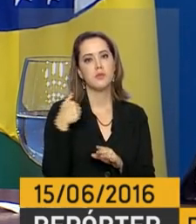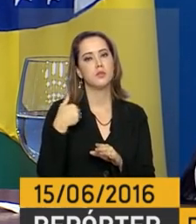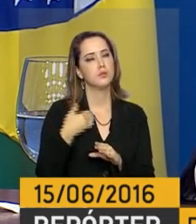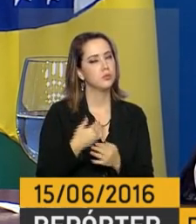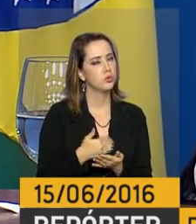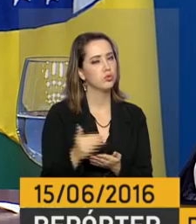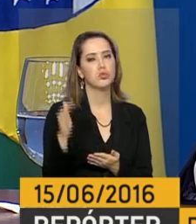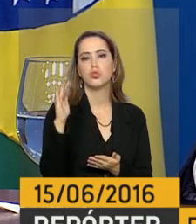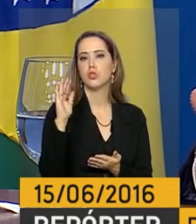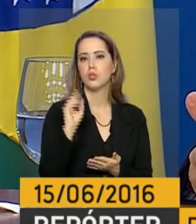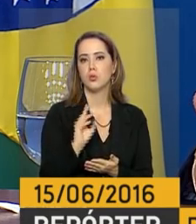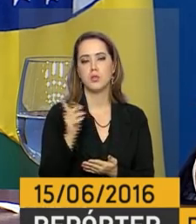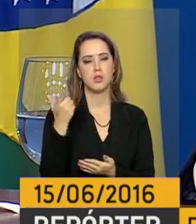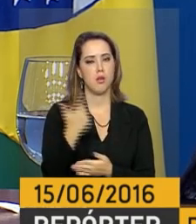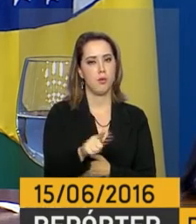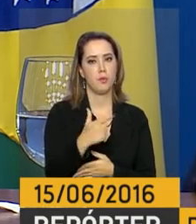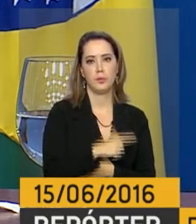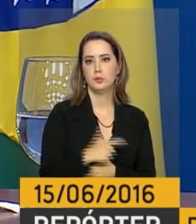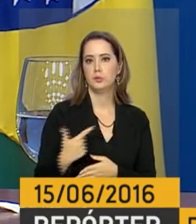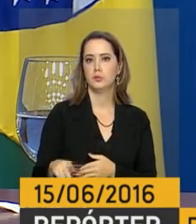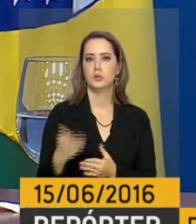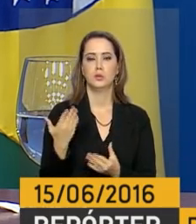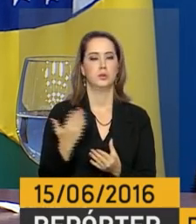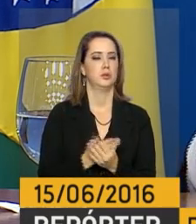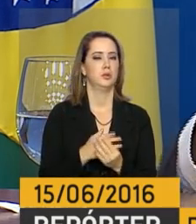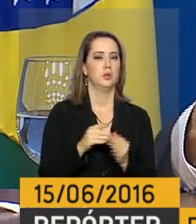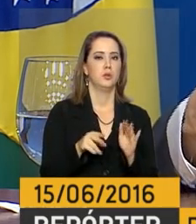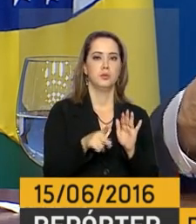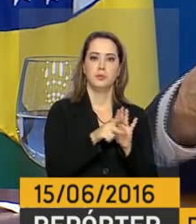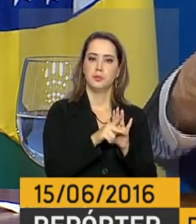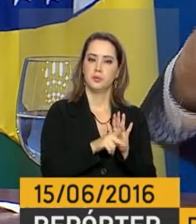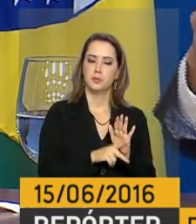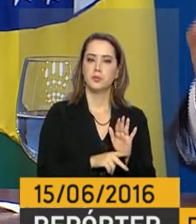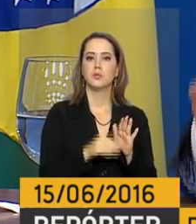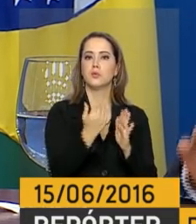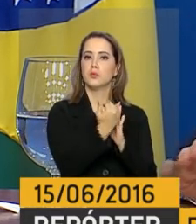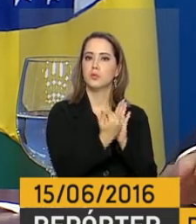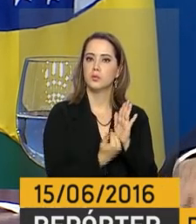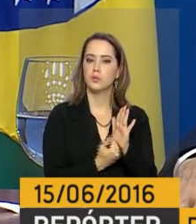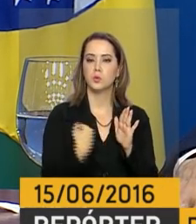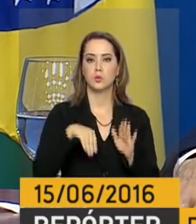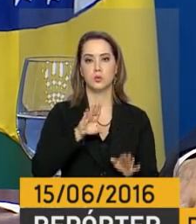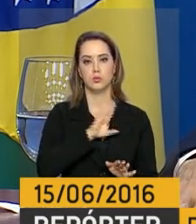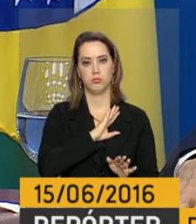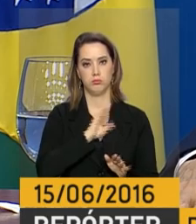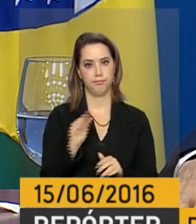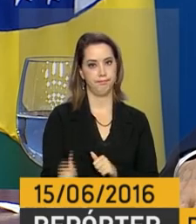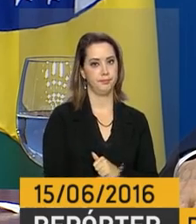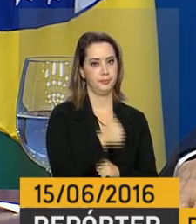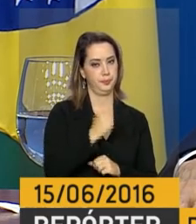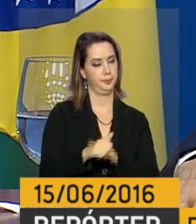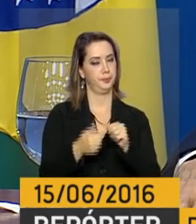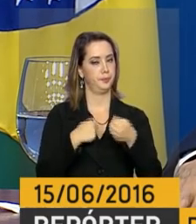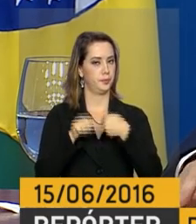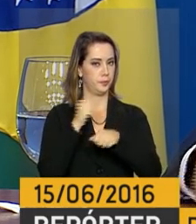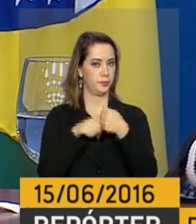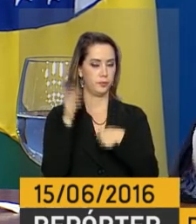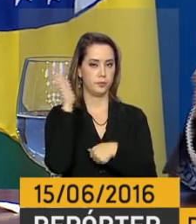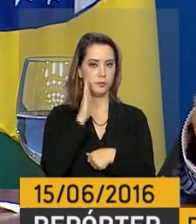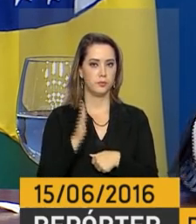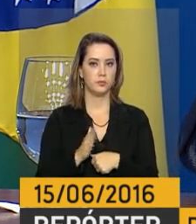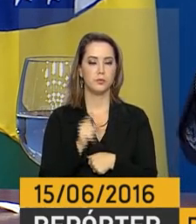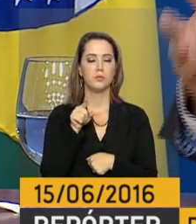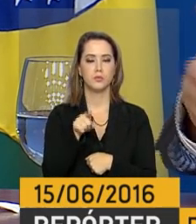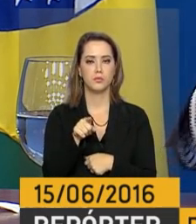ser introduzidas outras propostas para o crescimento, mais rapidamente nós teremos a recuperação da economia brasileira e